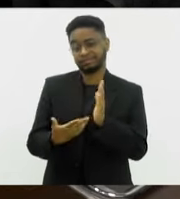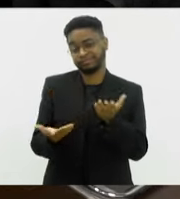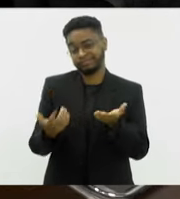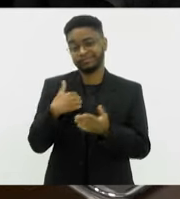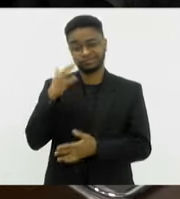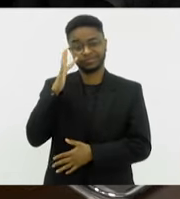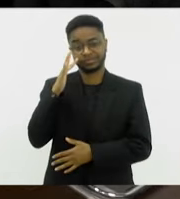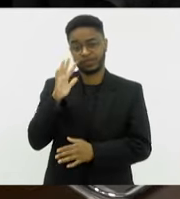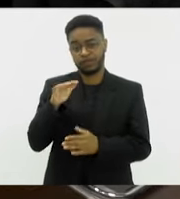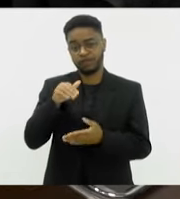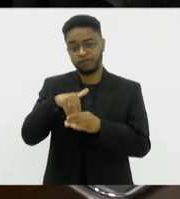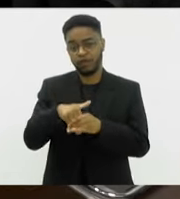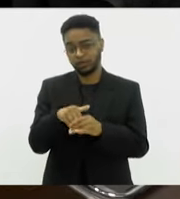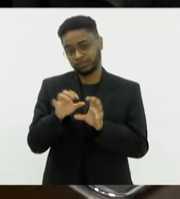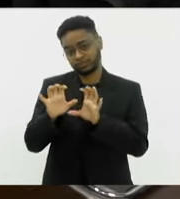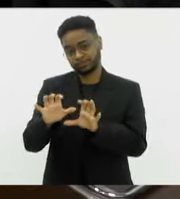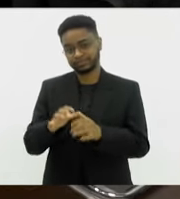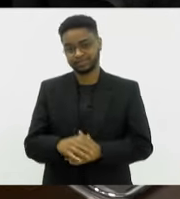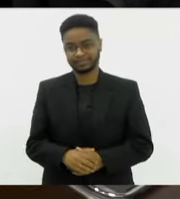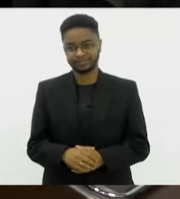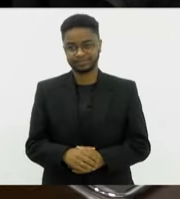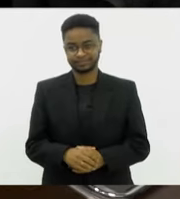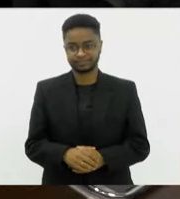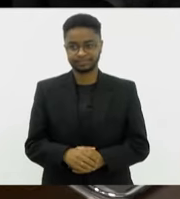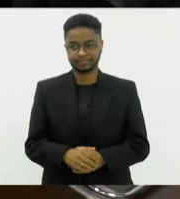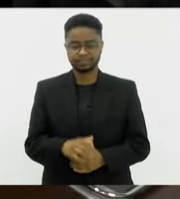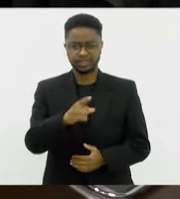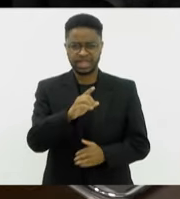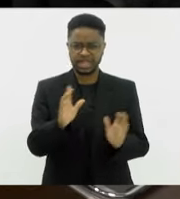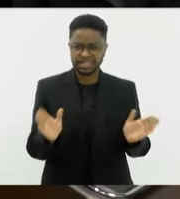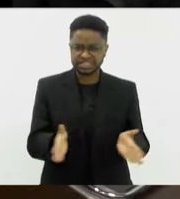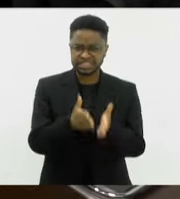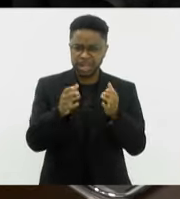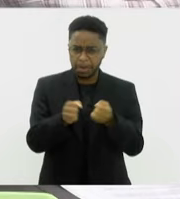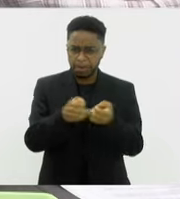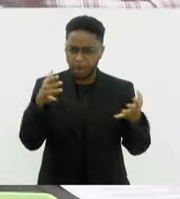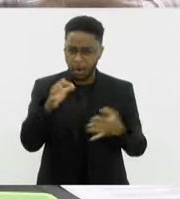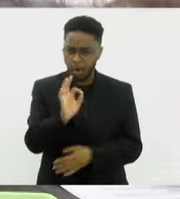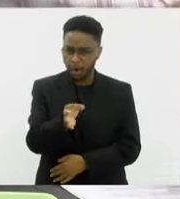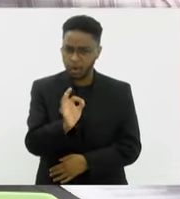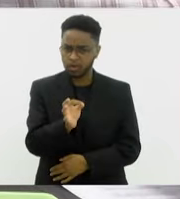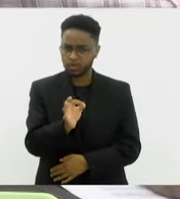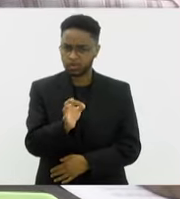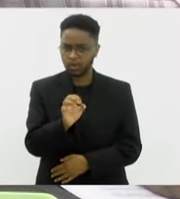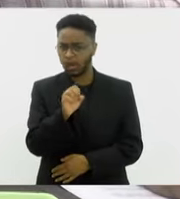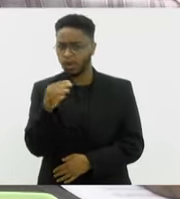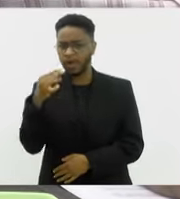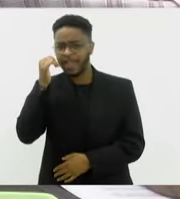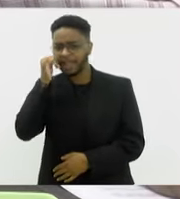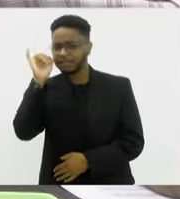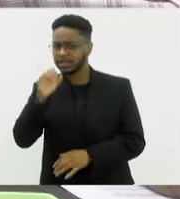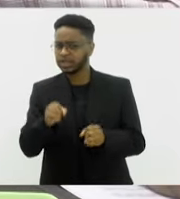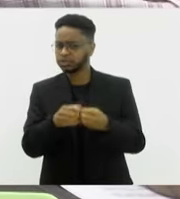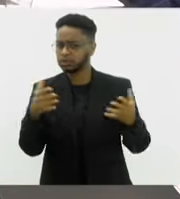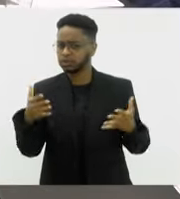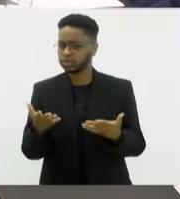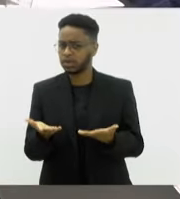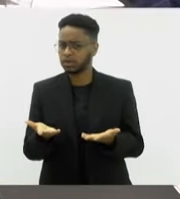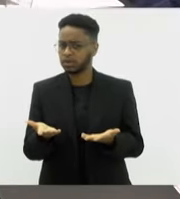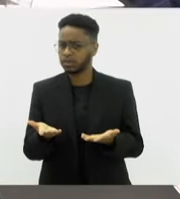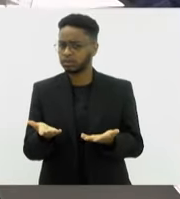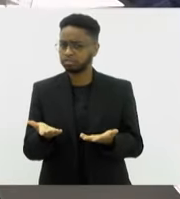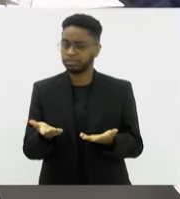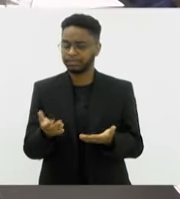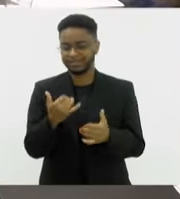que não fosse esse. Parabenizar a Vossa Excelência. Vossa Excelência está incentivando as explosões ou aqueles que evitam as explosões? Se Vossa Excelência. Eu